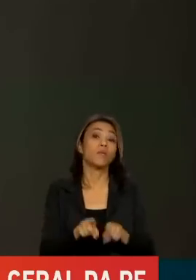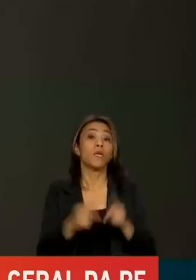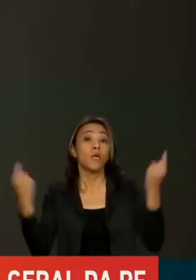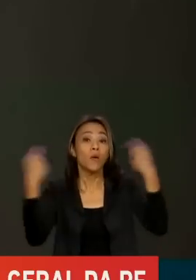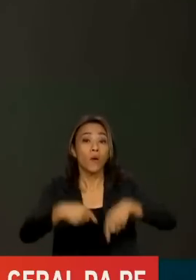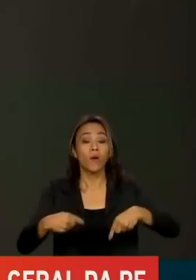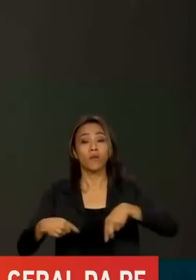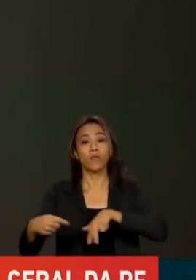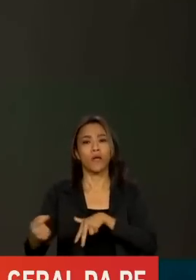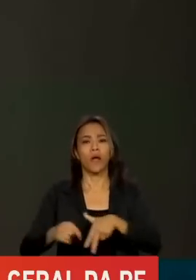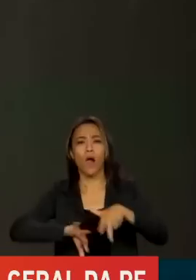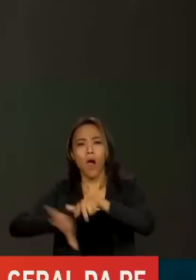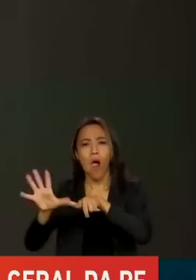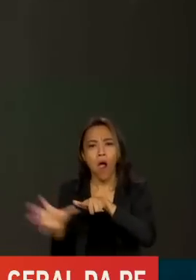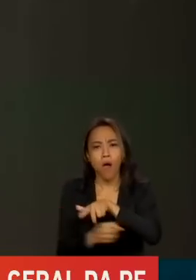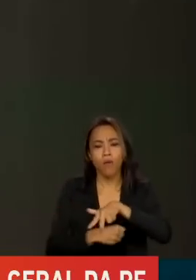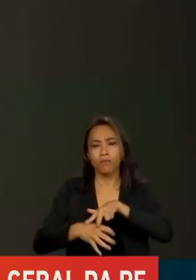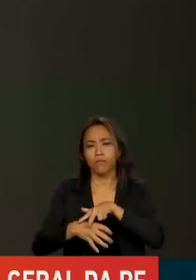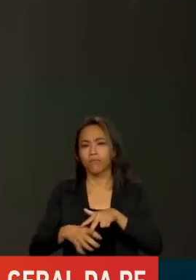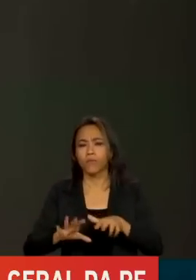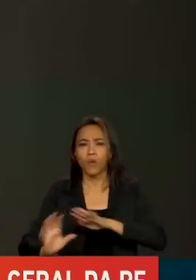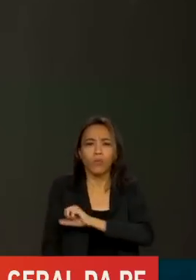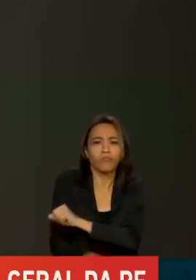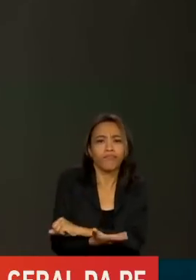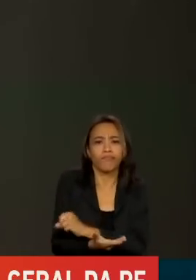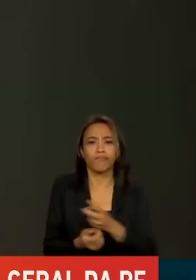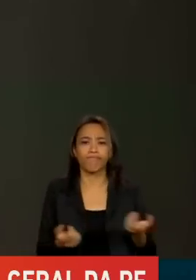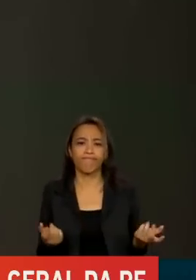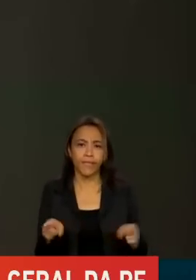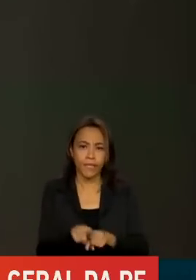corrupção o combate é algo